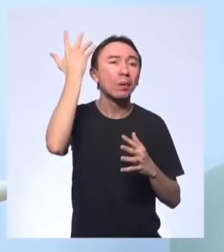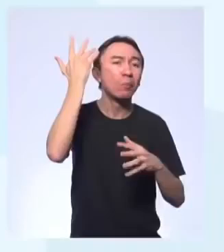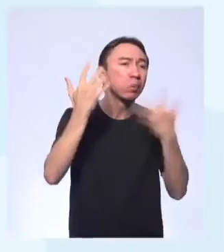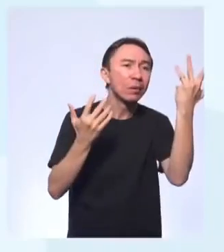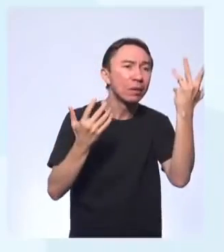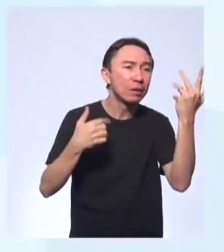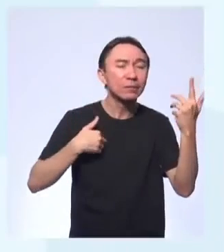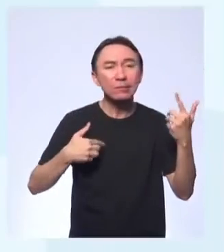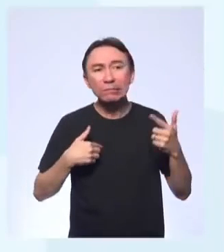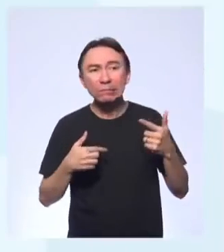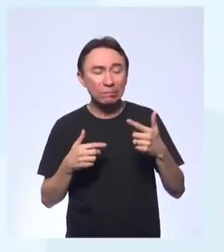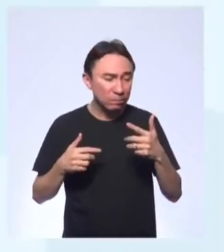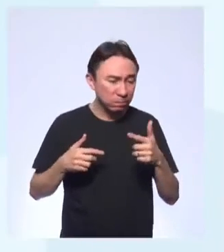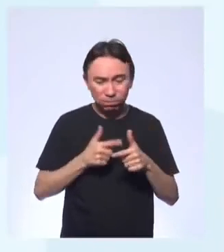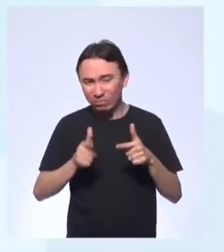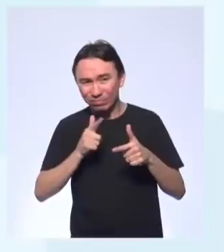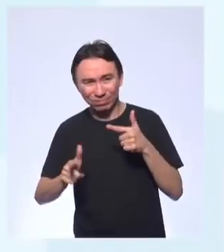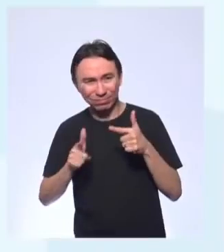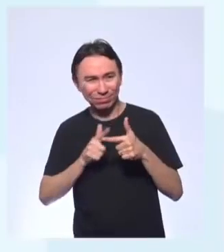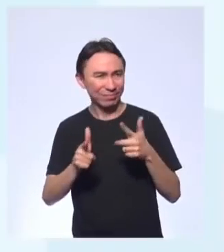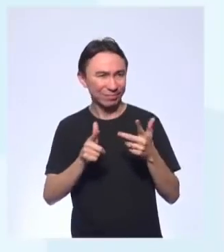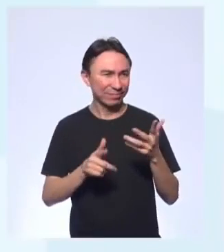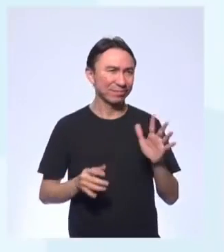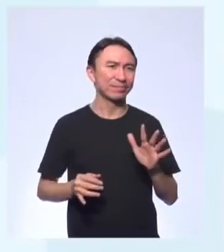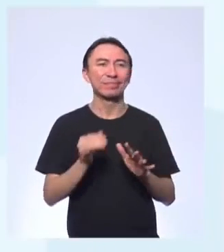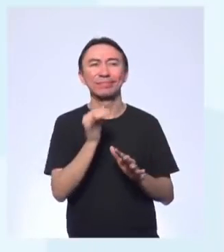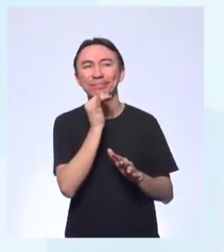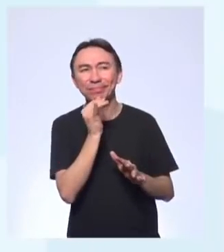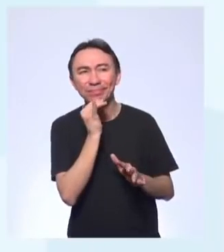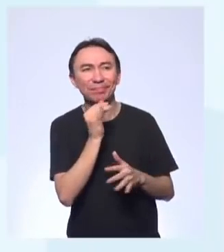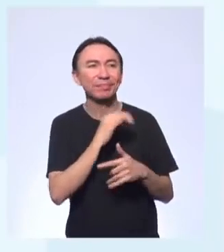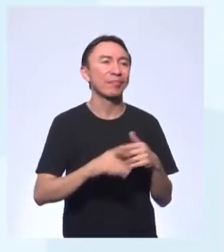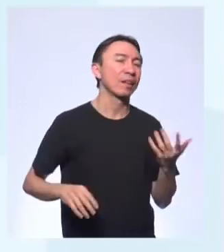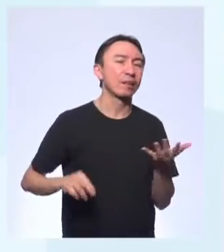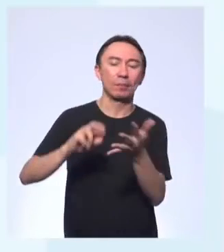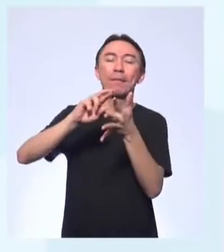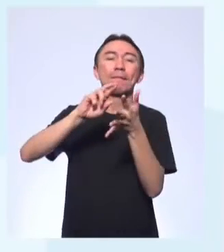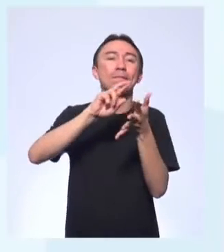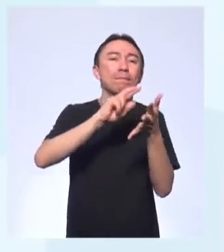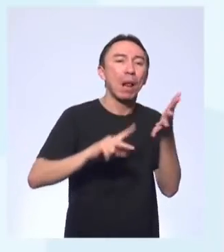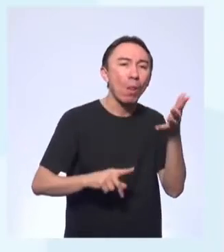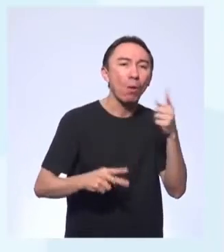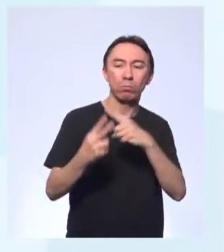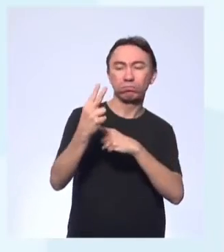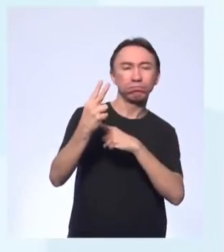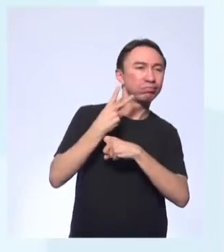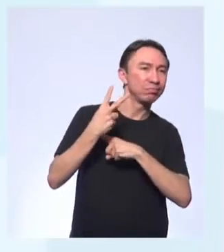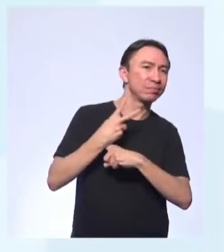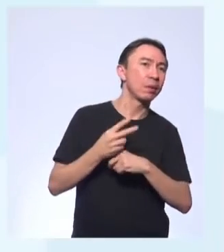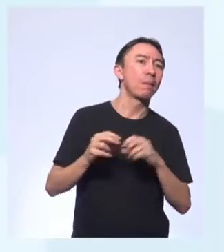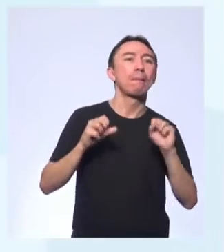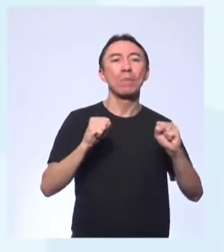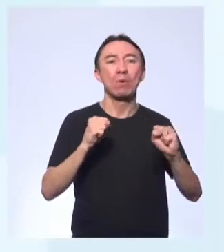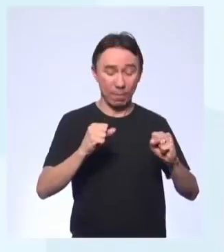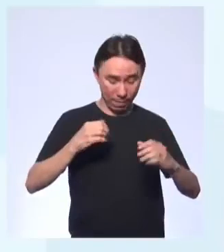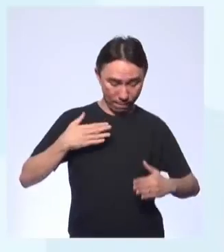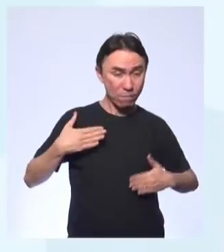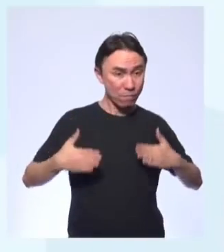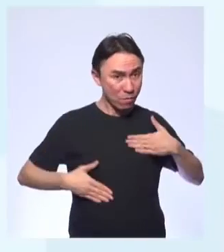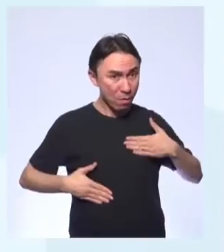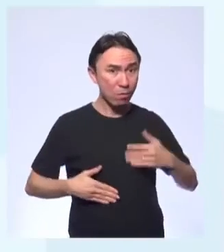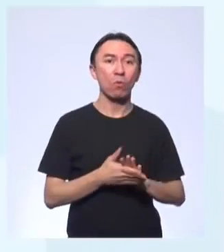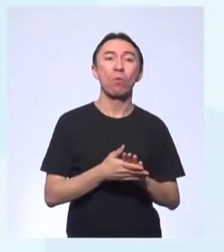nos causar algum dano. Tá? Então, sendo esse dano físico, psíquico, tá?